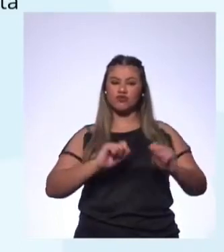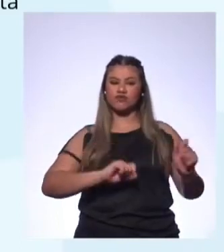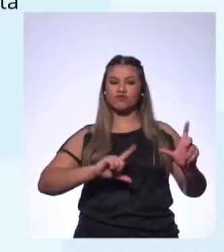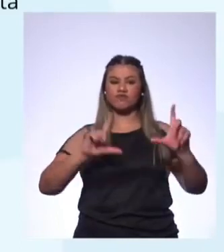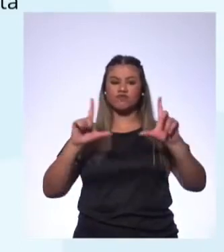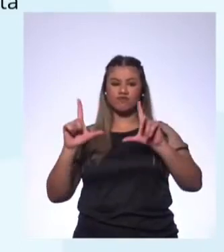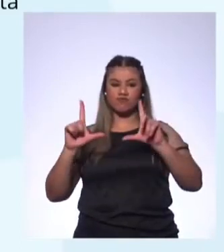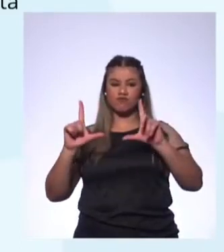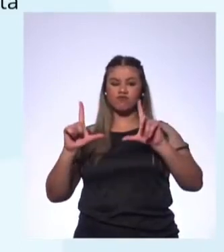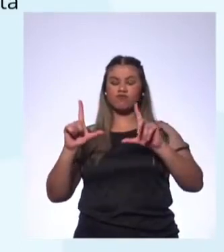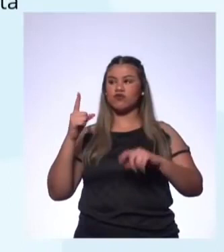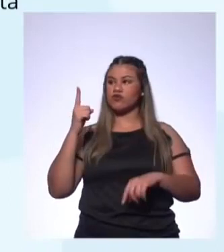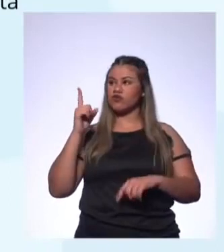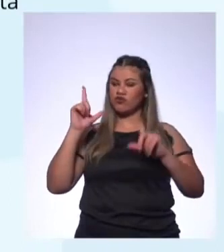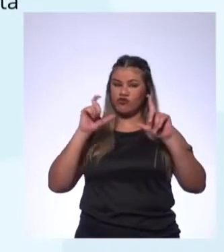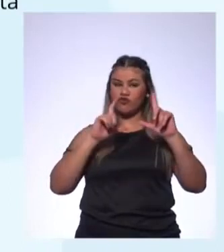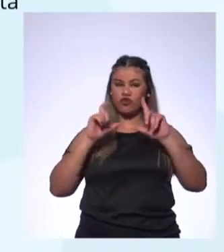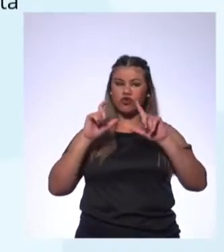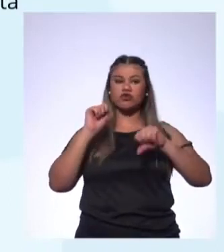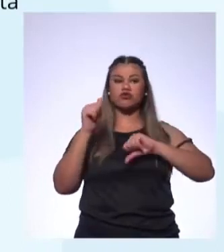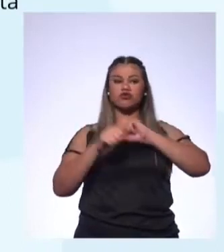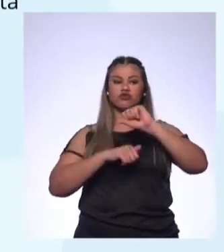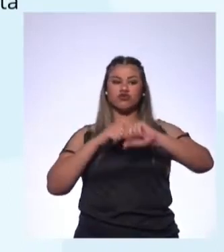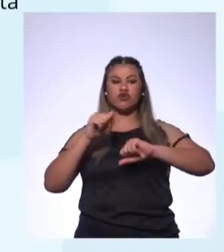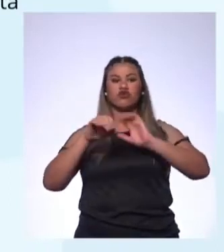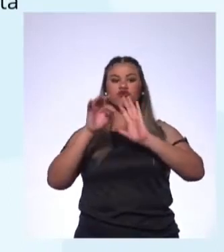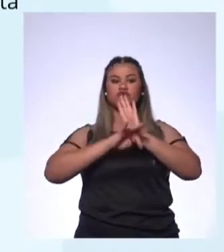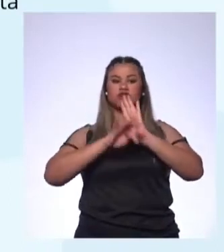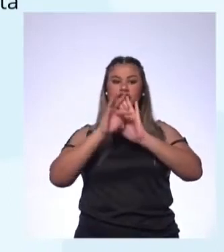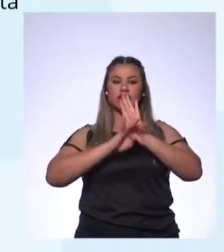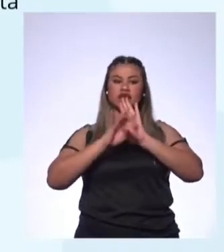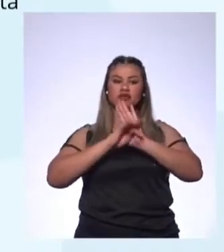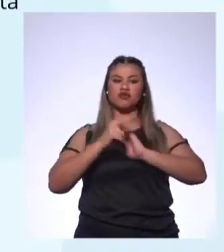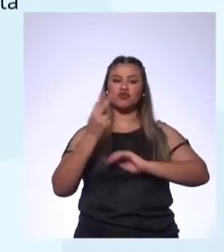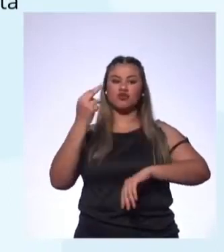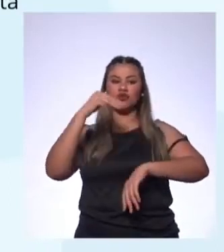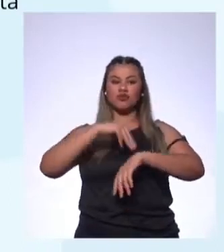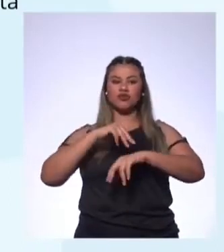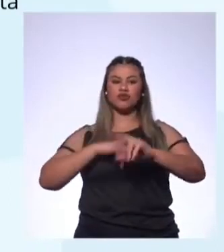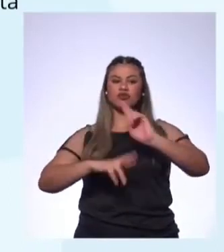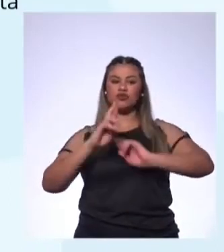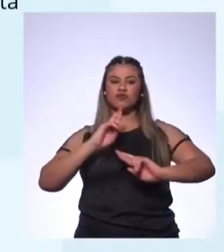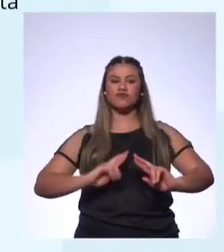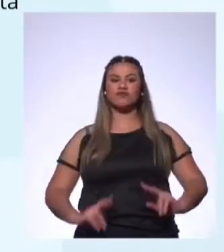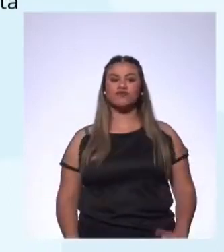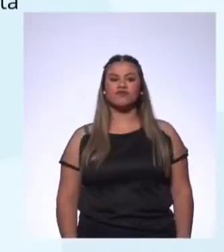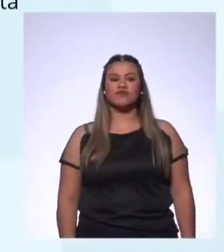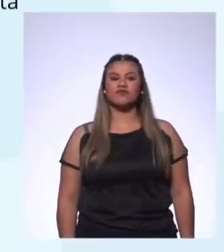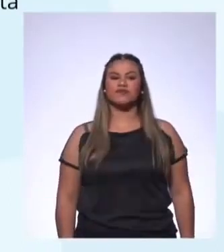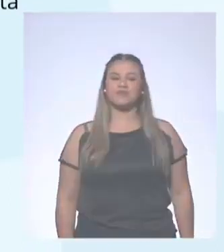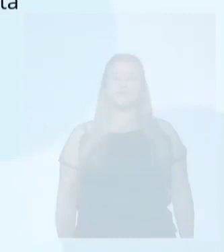mais as perguntas, daqui a pouco a gente troca, tá? E coloca o texto. Vamos lá, 2 minutinhos para vocês.